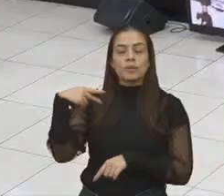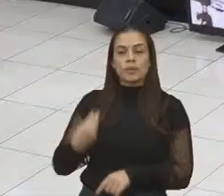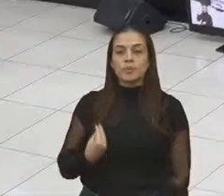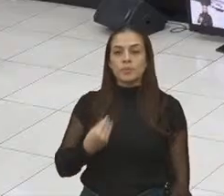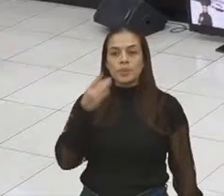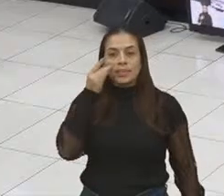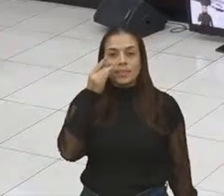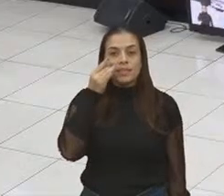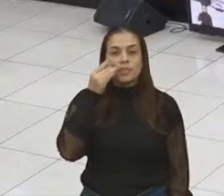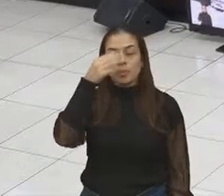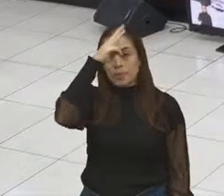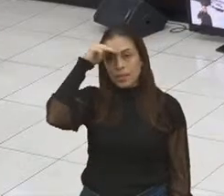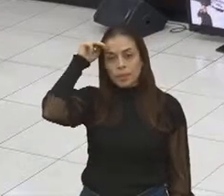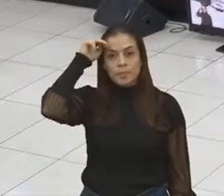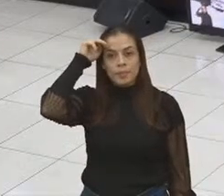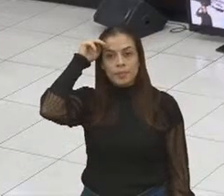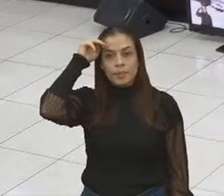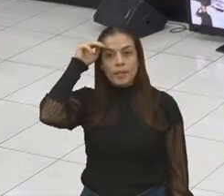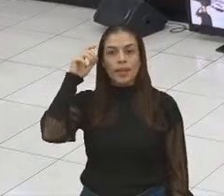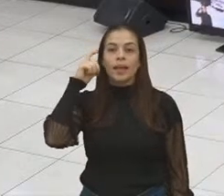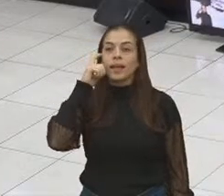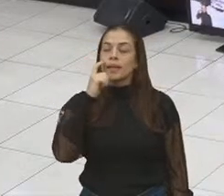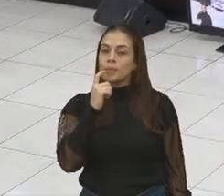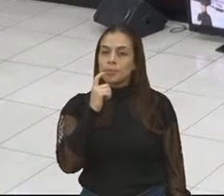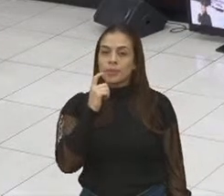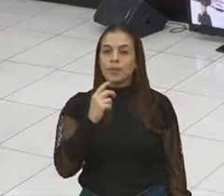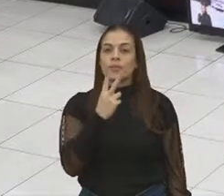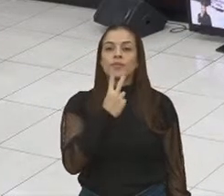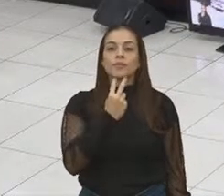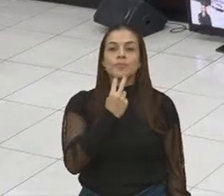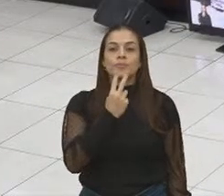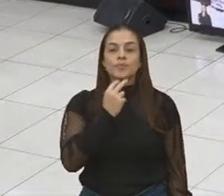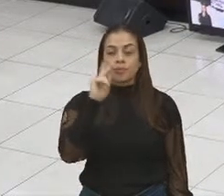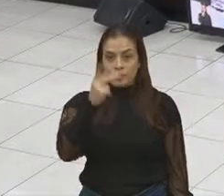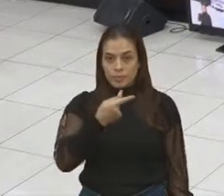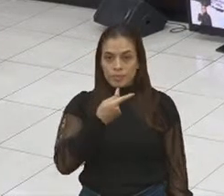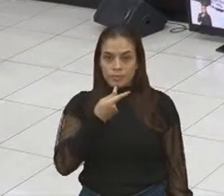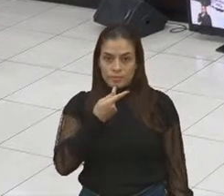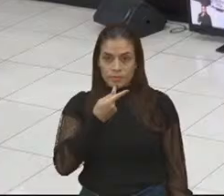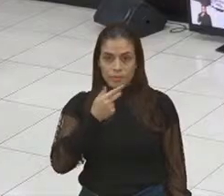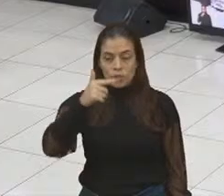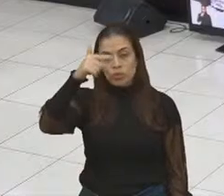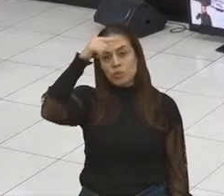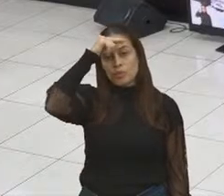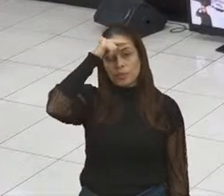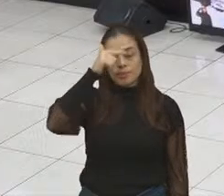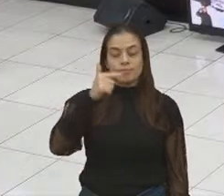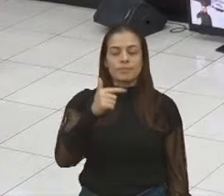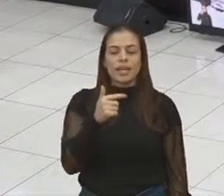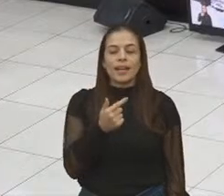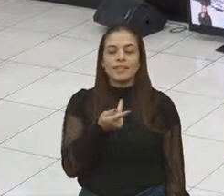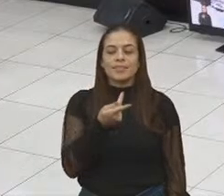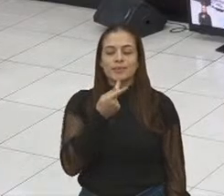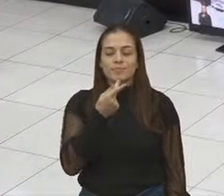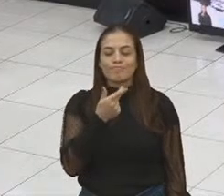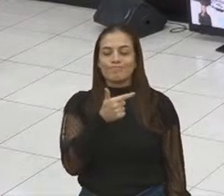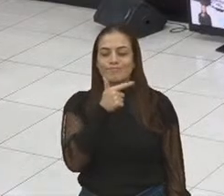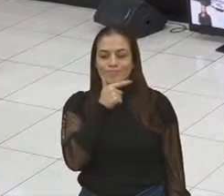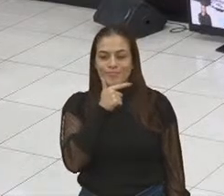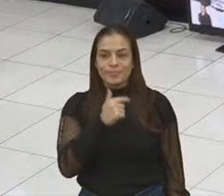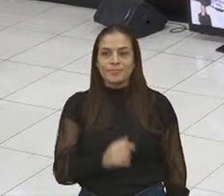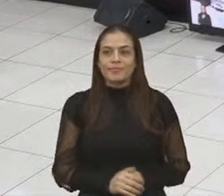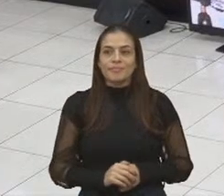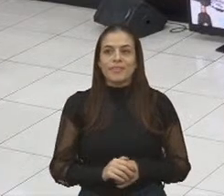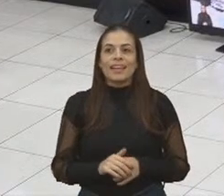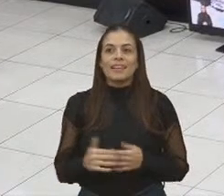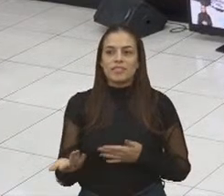Amélia, Gabriel Belém, Valmir do Parque Meia Lua, Hernani Barreto e Luiz Flávio, dos servidores e